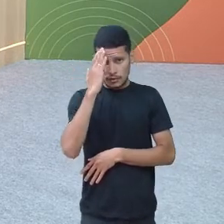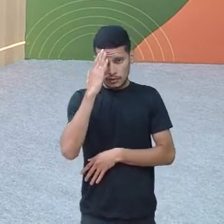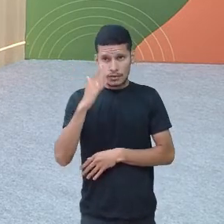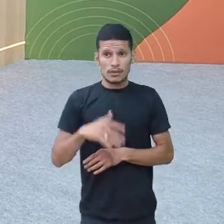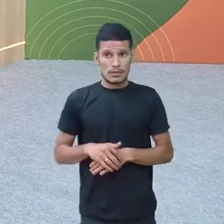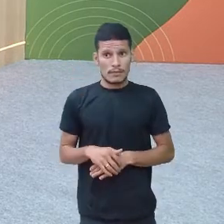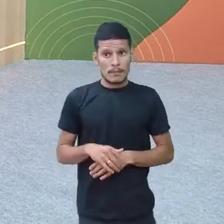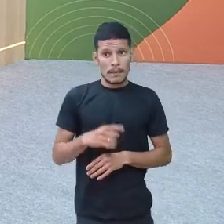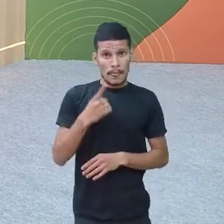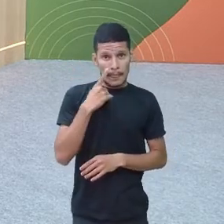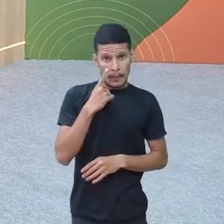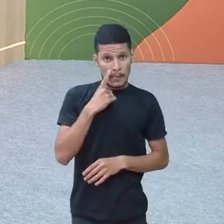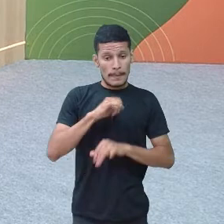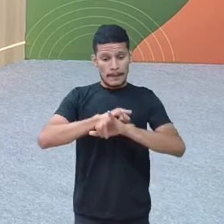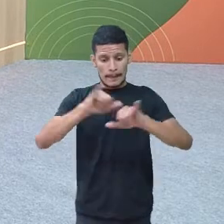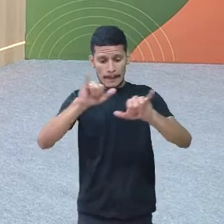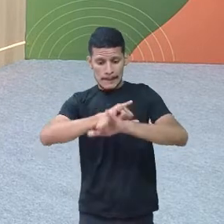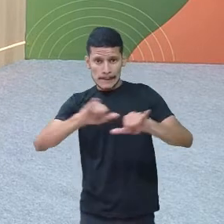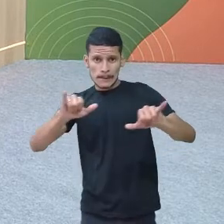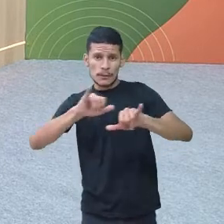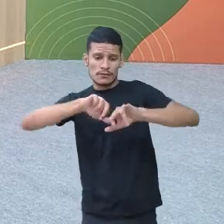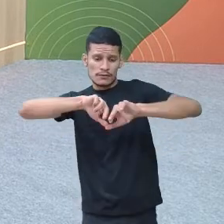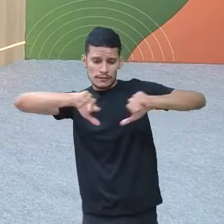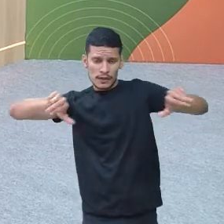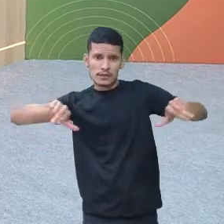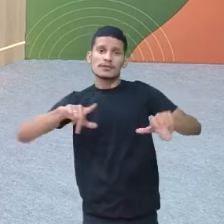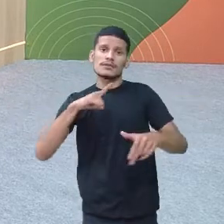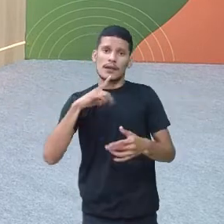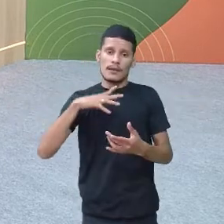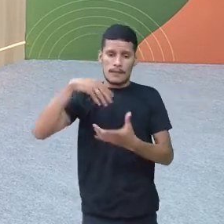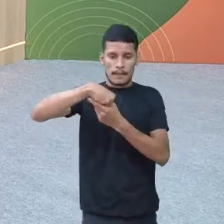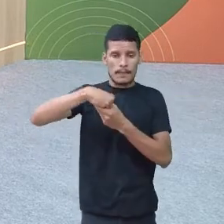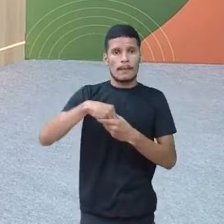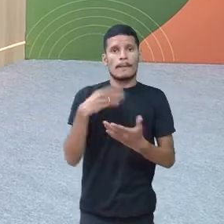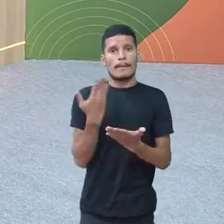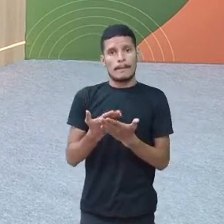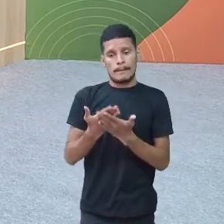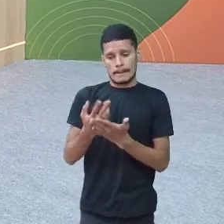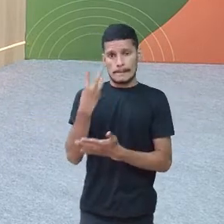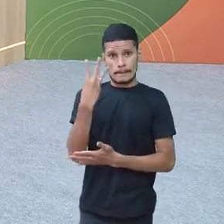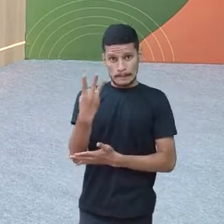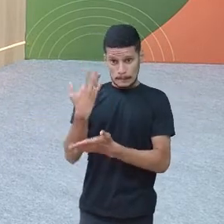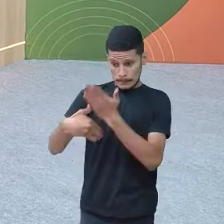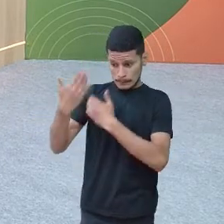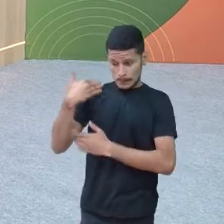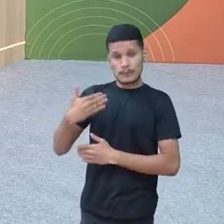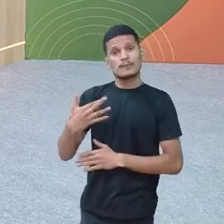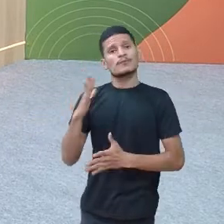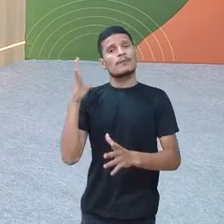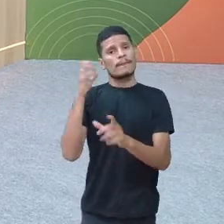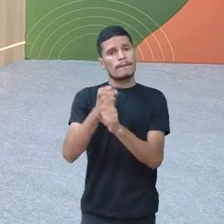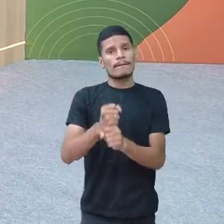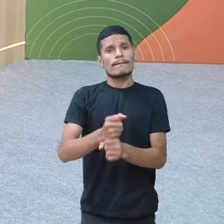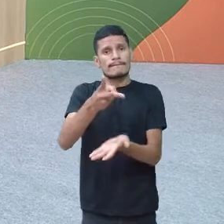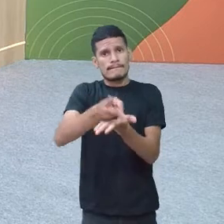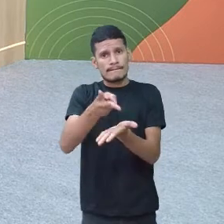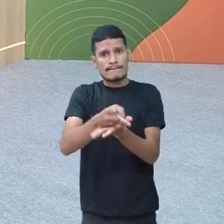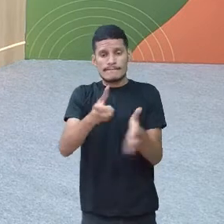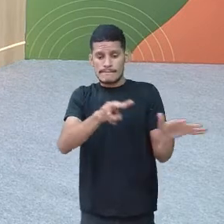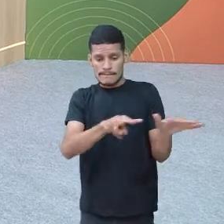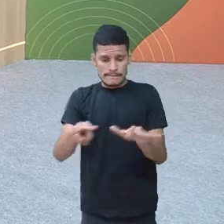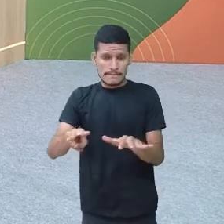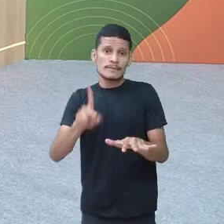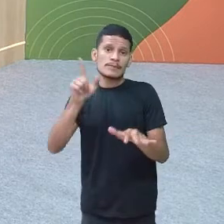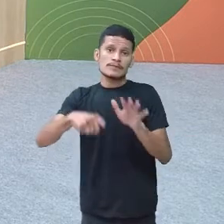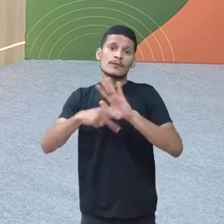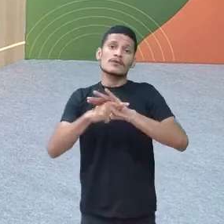veja a quantidade de informações que a gente tem nessas 3 aulas anteriores para revisar e dar continuidade essa semana com o